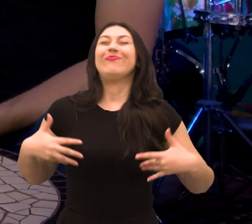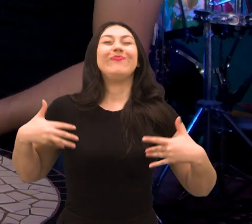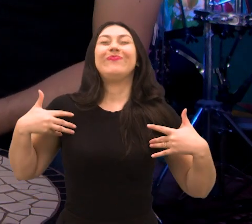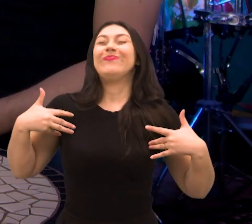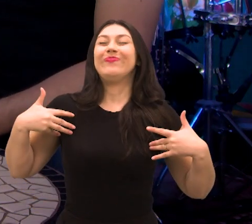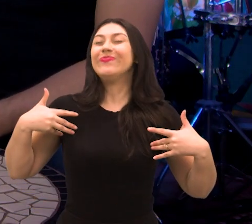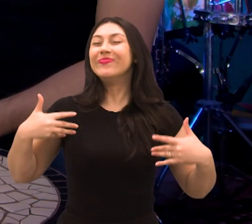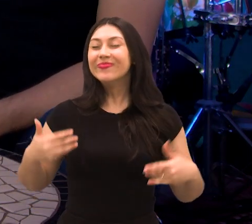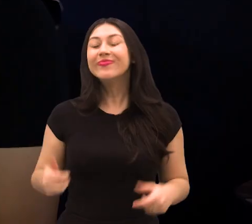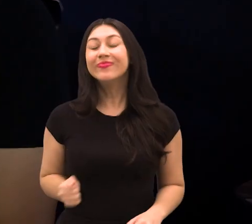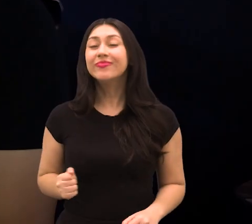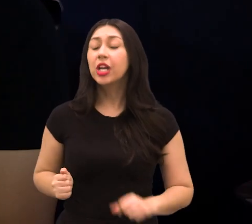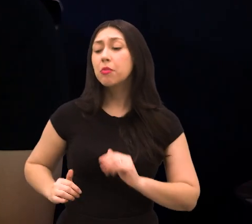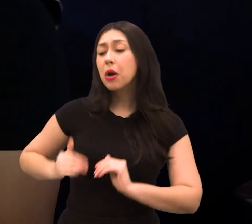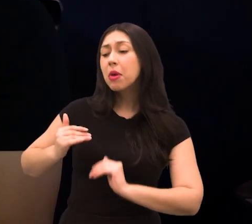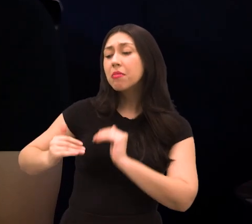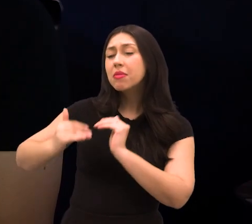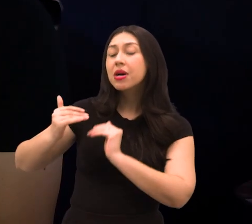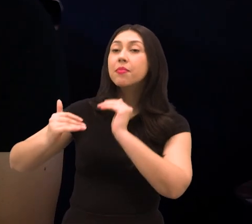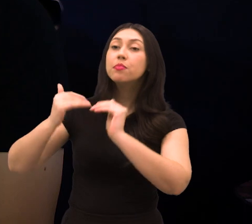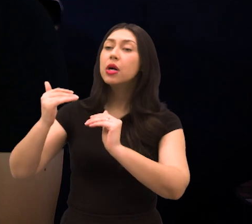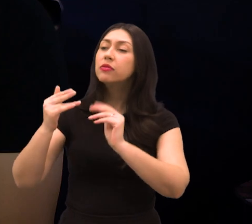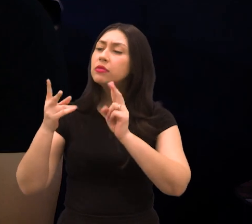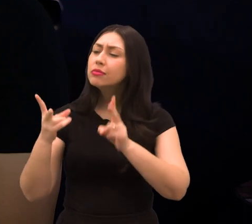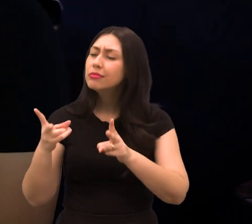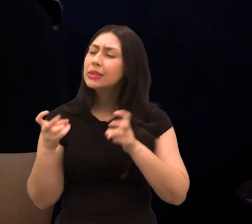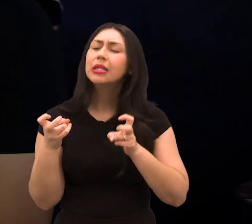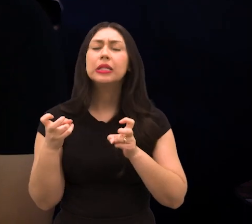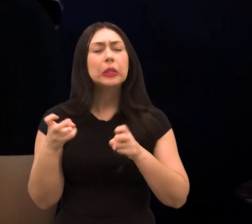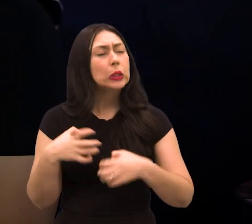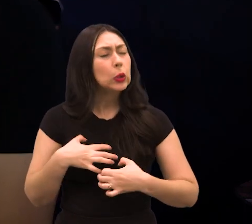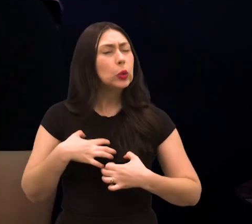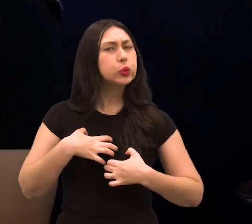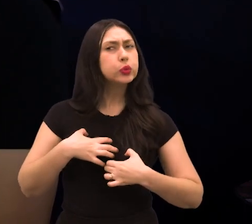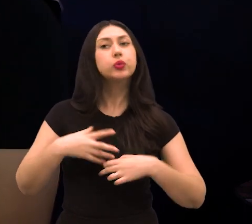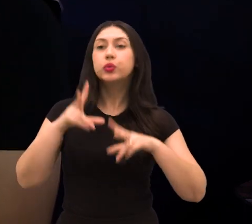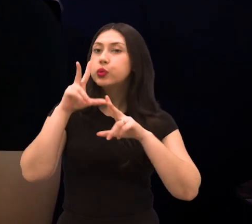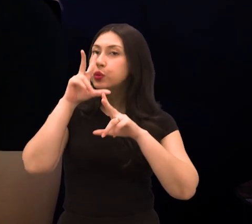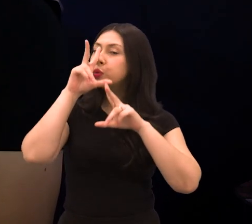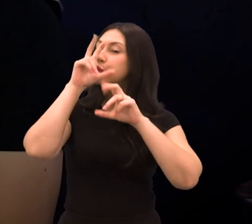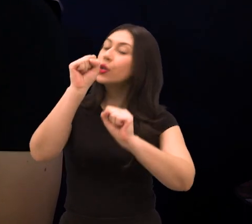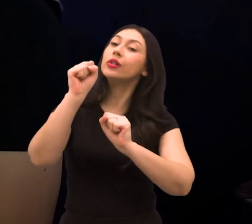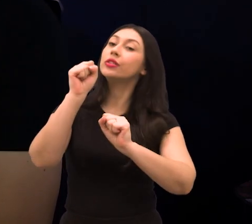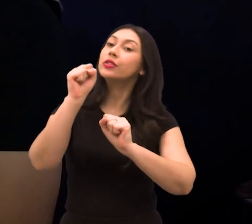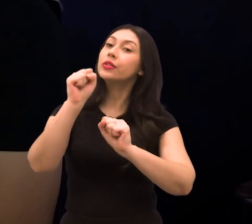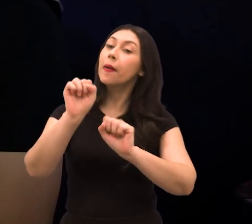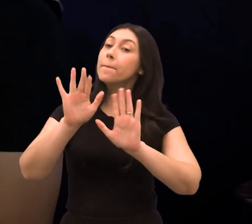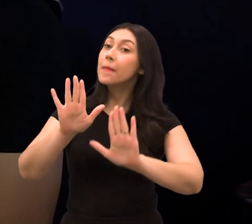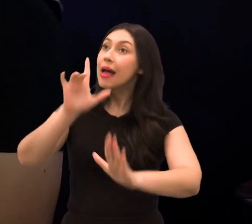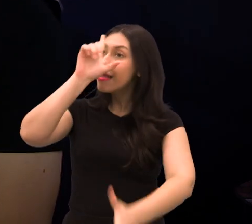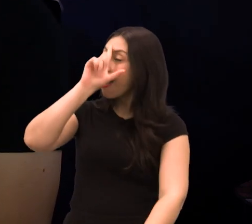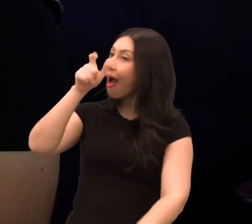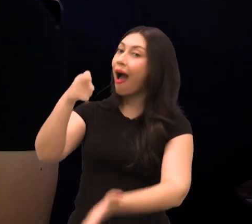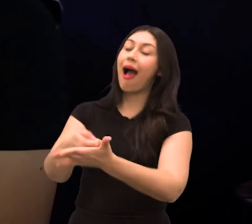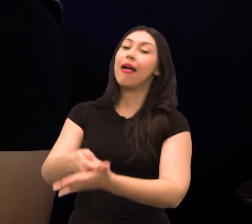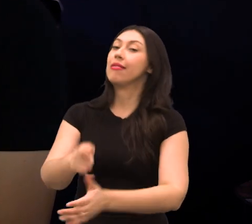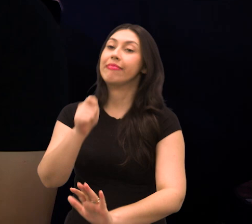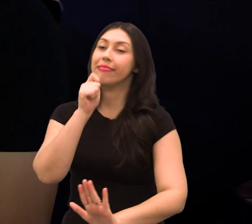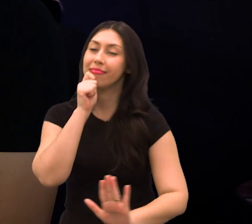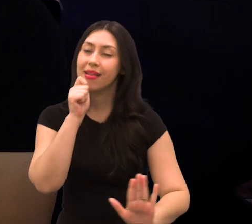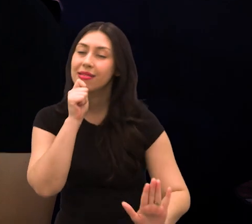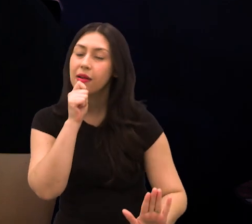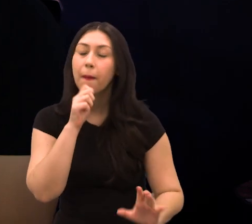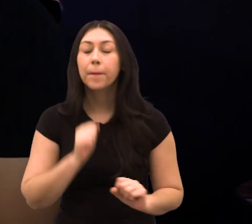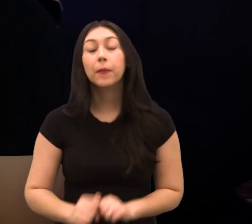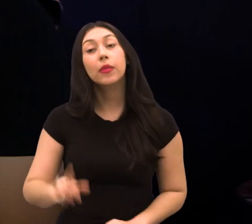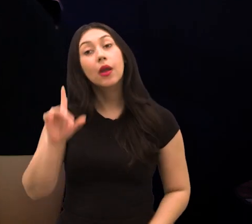orgulho, assim, né? Sim. E aos poucos eu fui percebendo que aquilo era forte em mim, mas não era decisivo ainda. Aí um